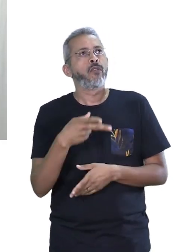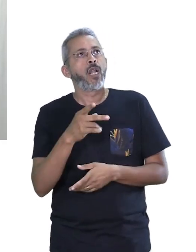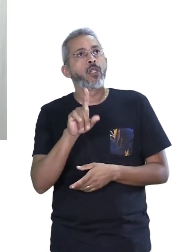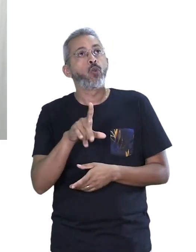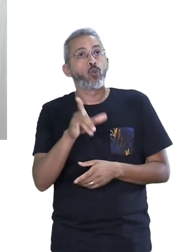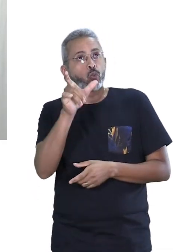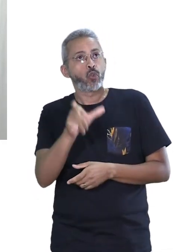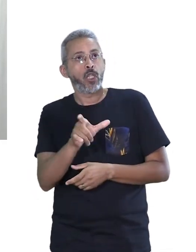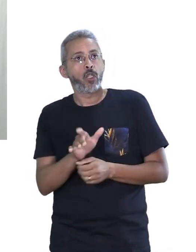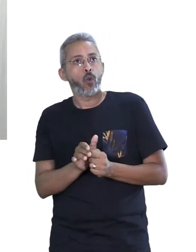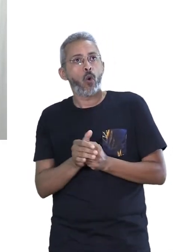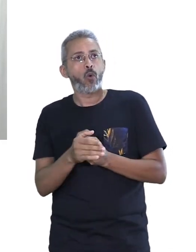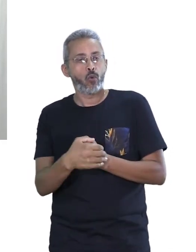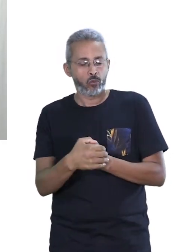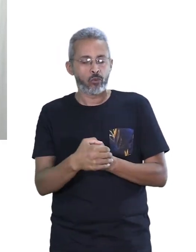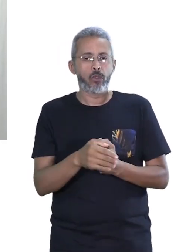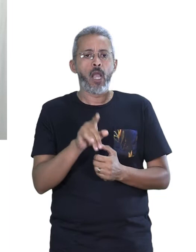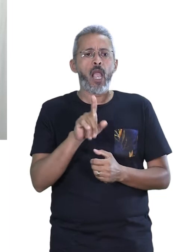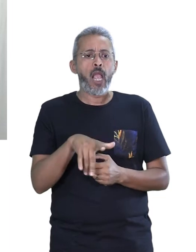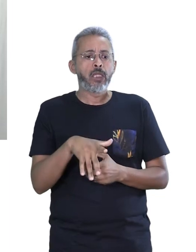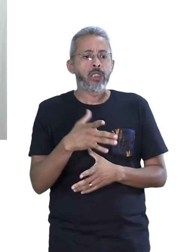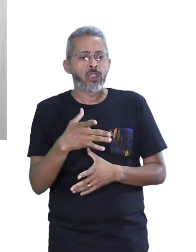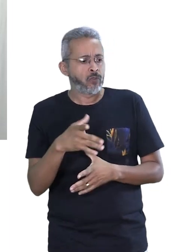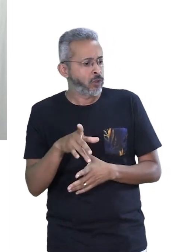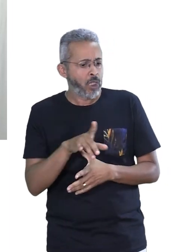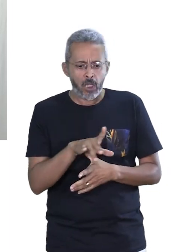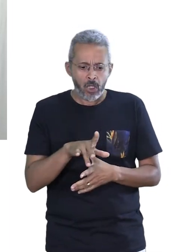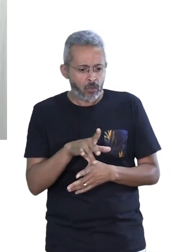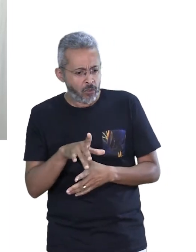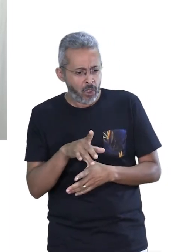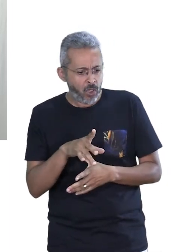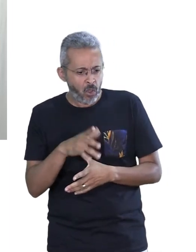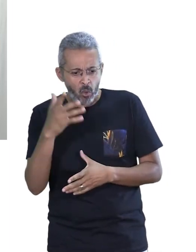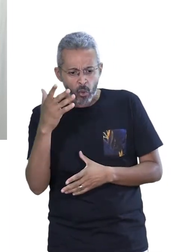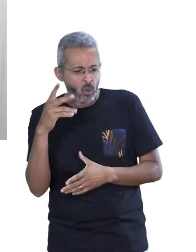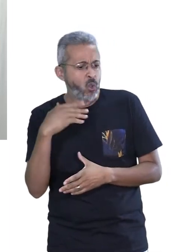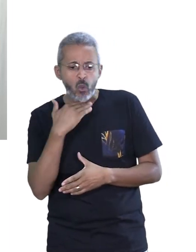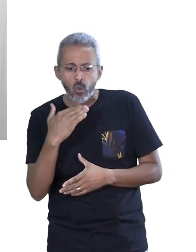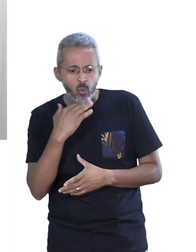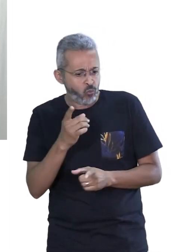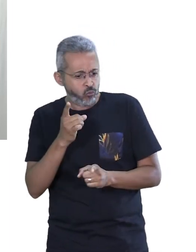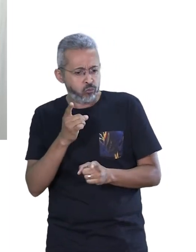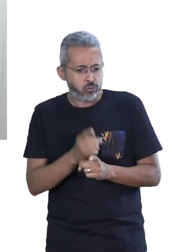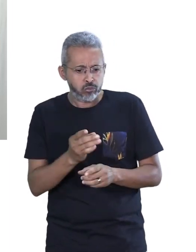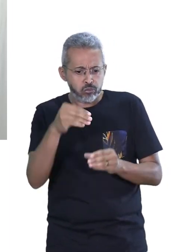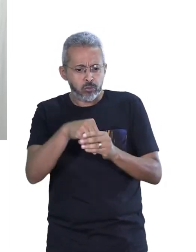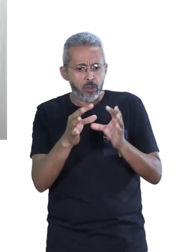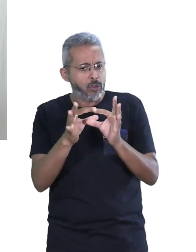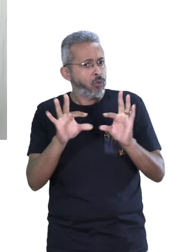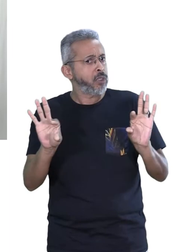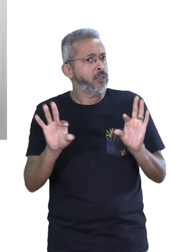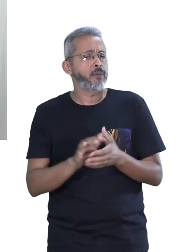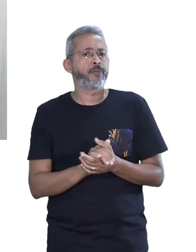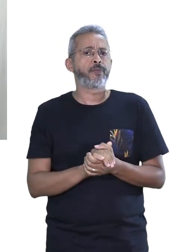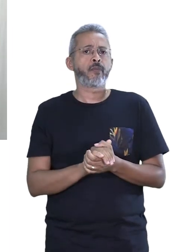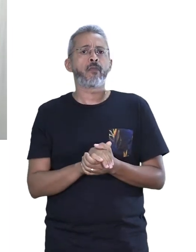falar do sujeito oculto. Sujeito oculto é aquele que está implícito na oração. Como